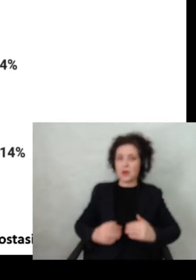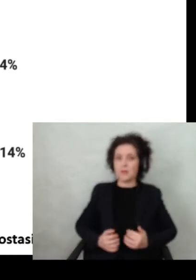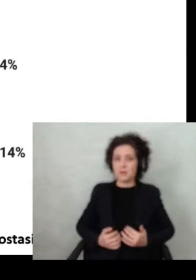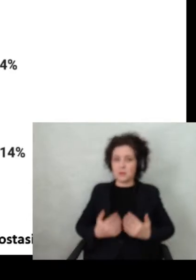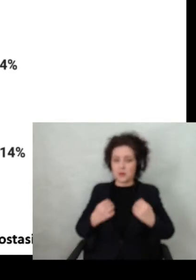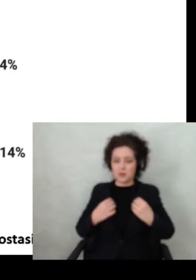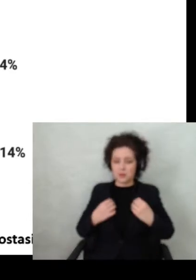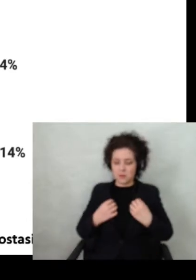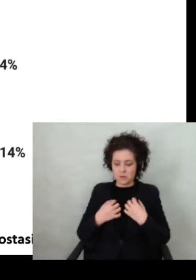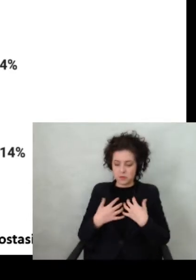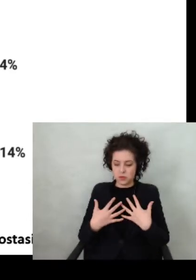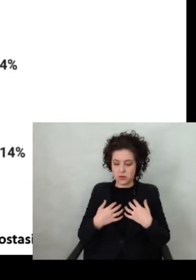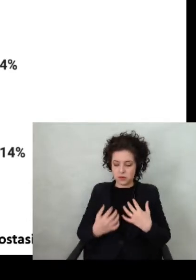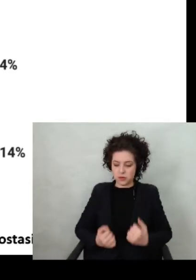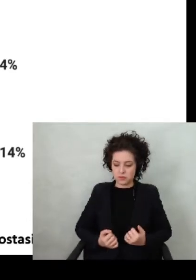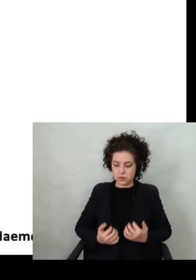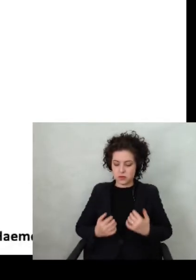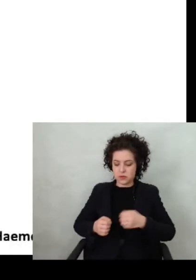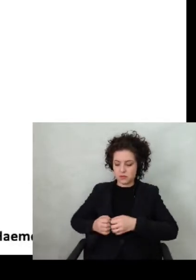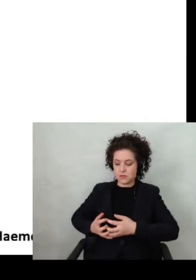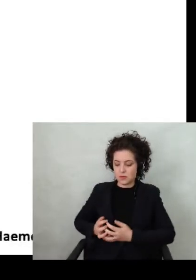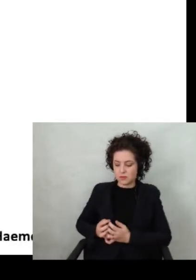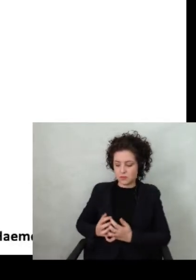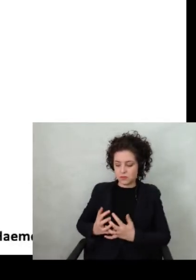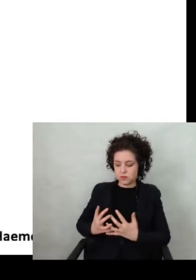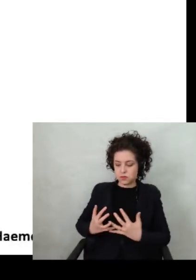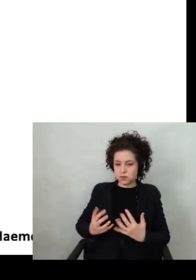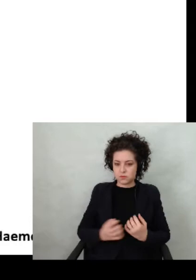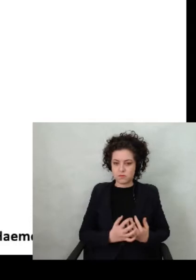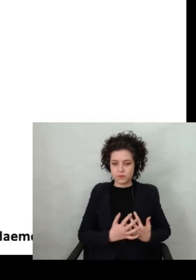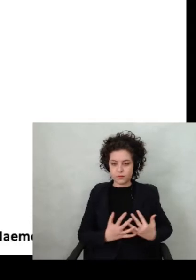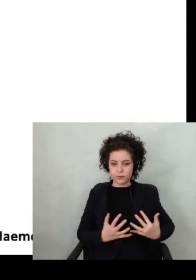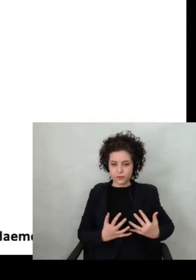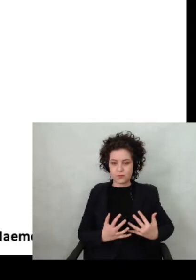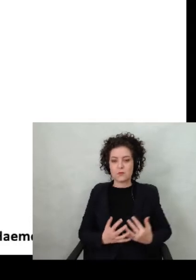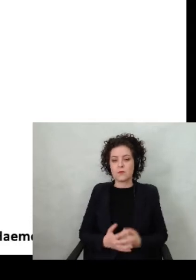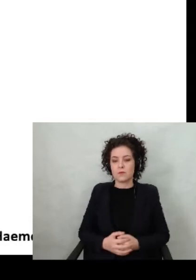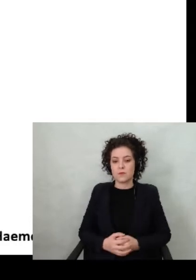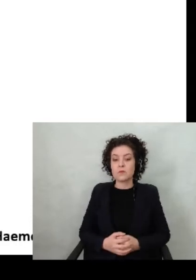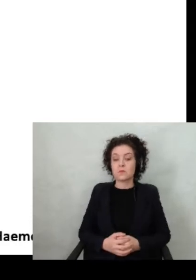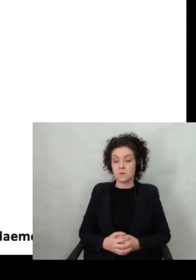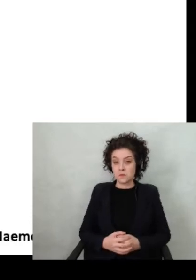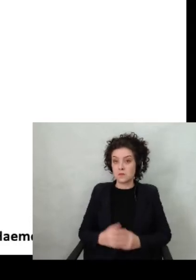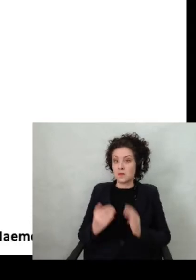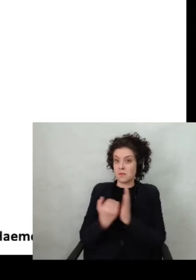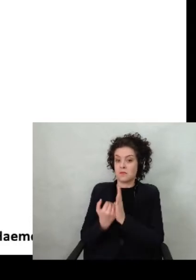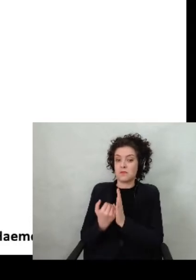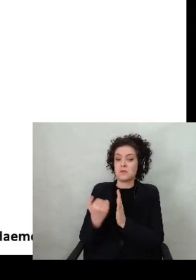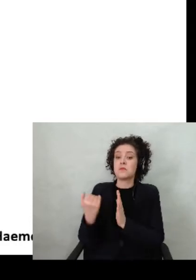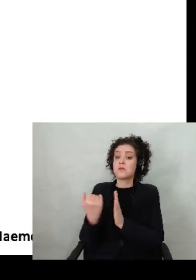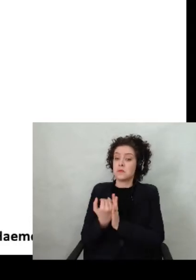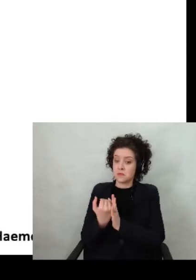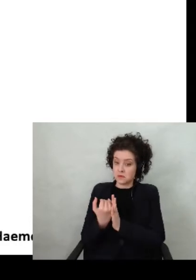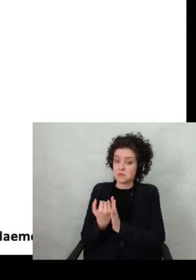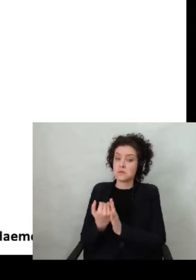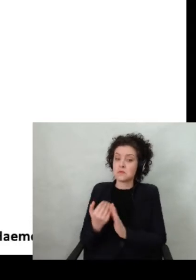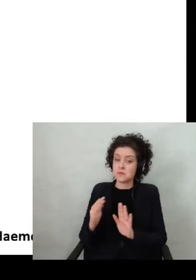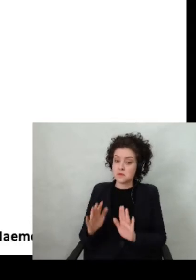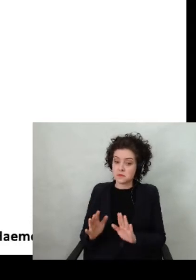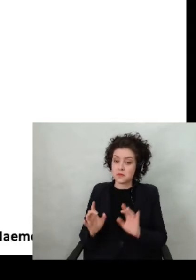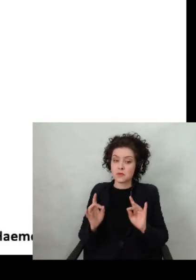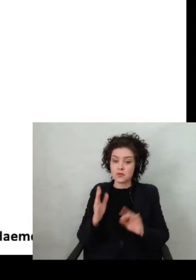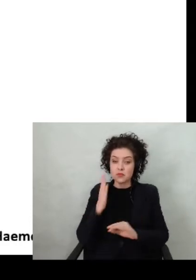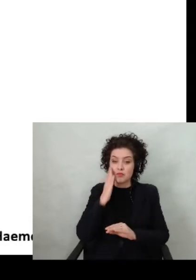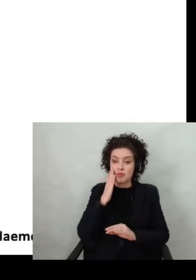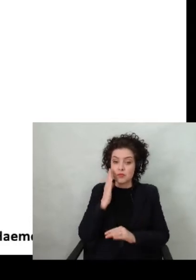Então, é uma incidência altíssima. E o que a gente sabe, né? Além de sabermos que a heparina ela